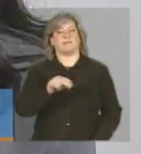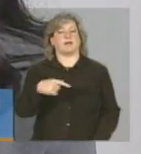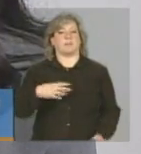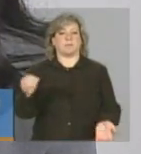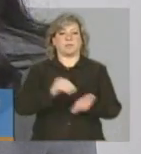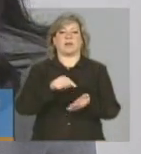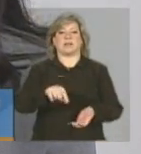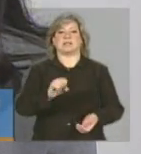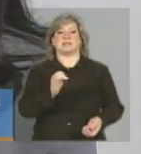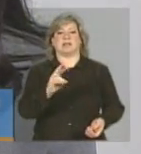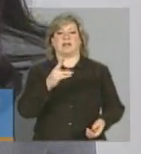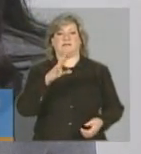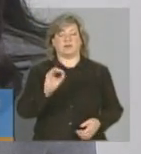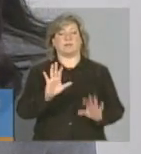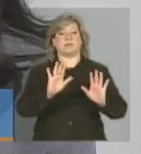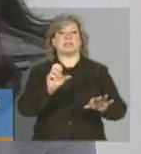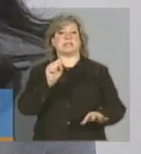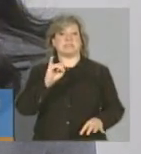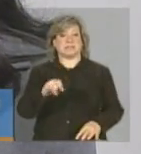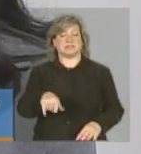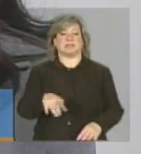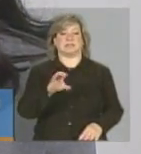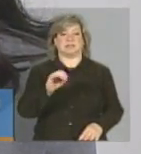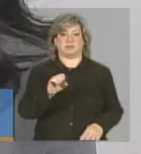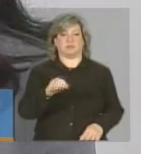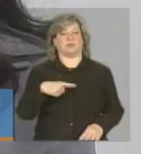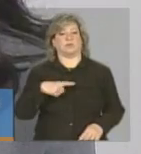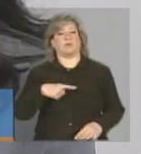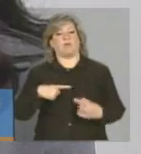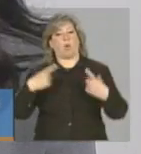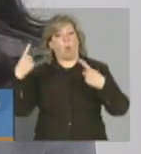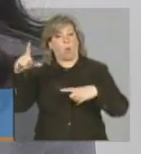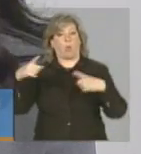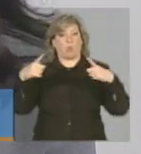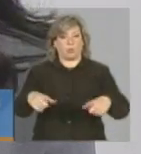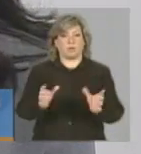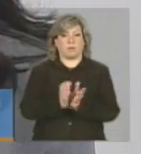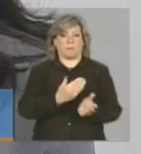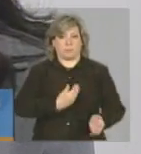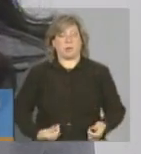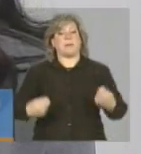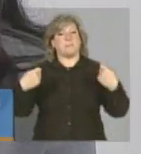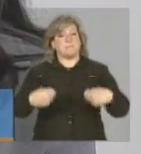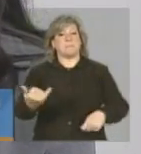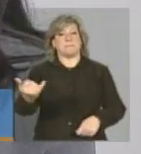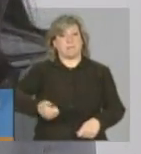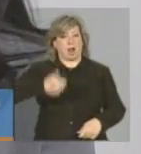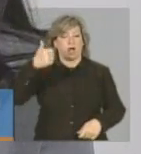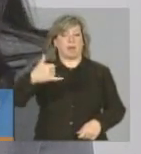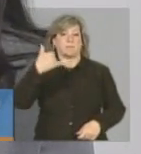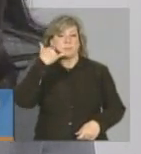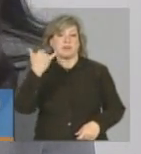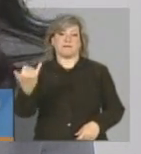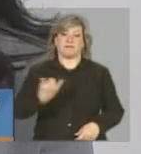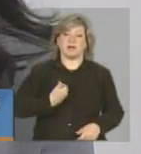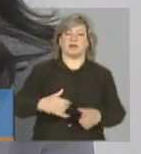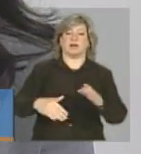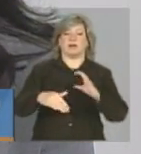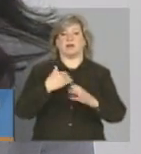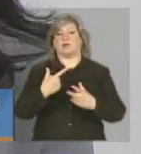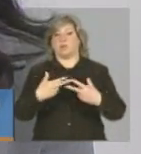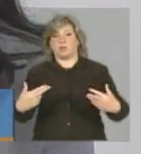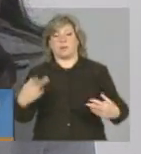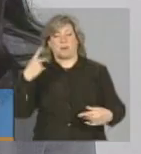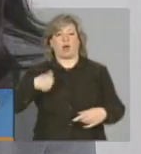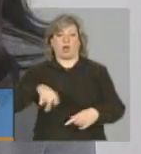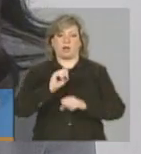serviço. Né? Se for uma unidade pública, é melhor entrar em contato conosco para a gente poder orientar. Mas para fins de censo, rede